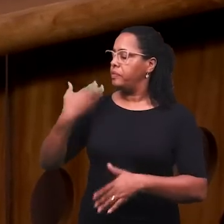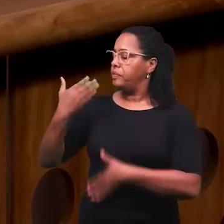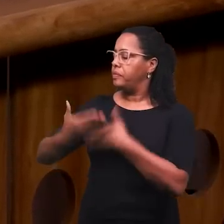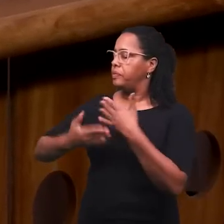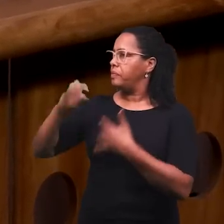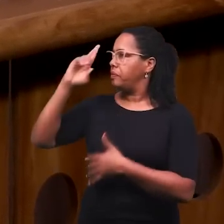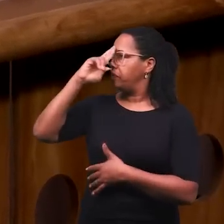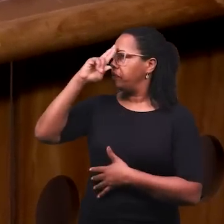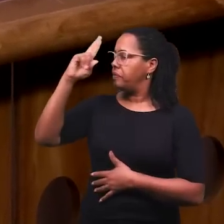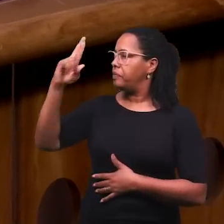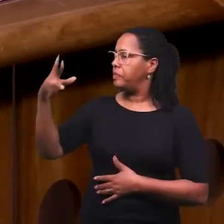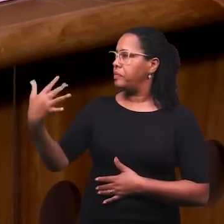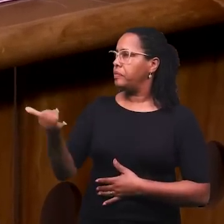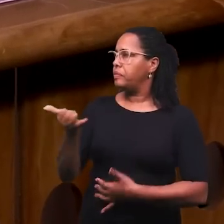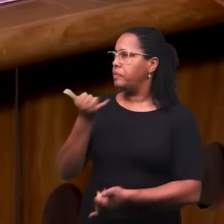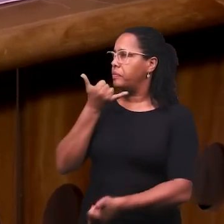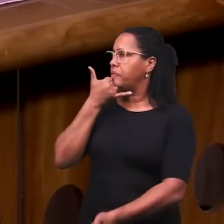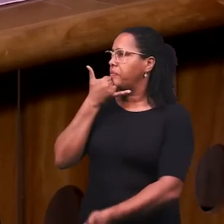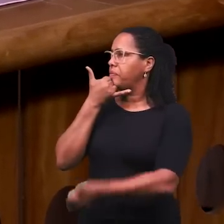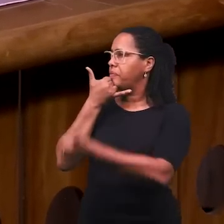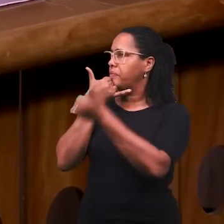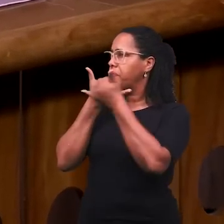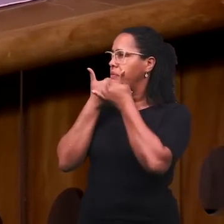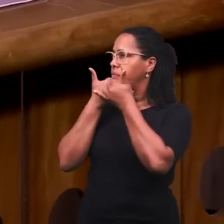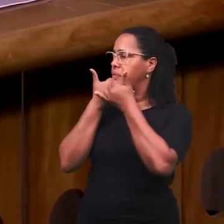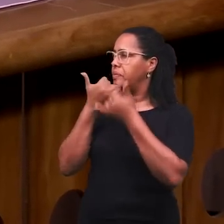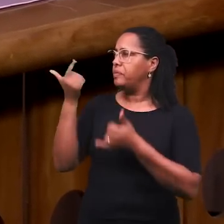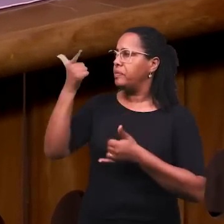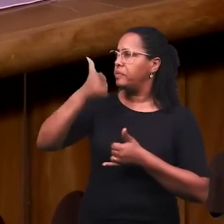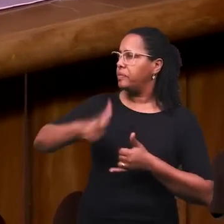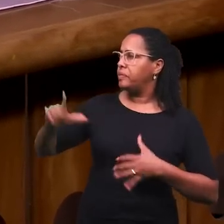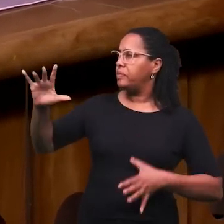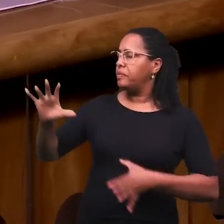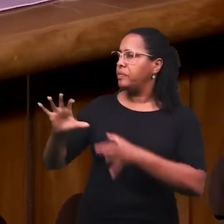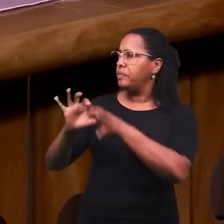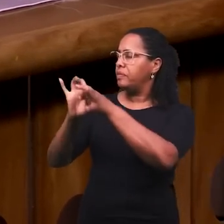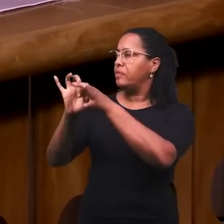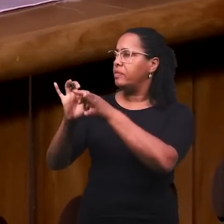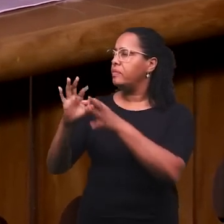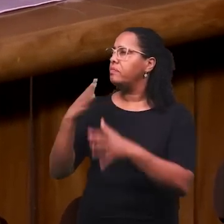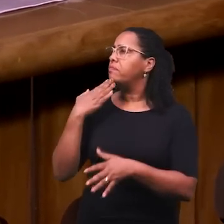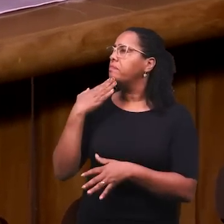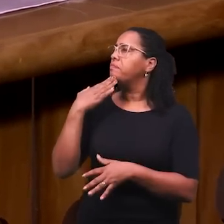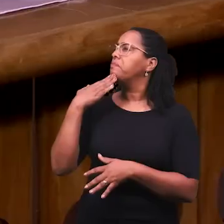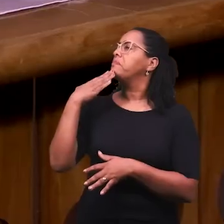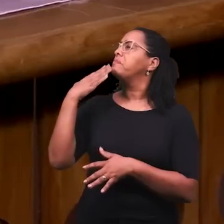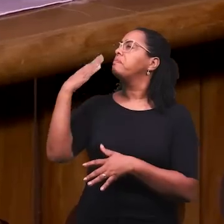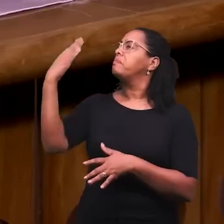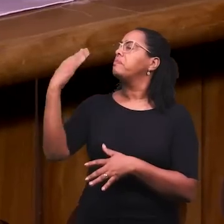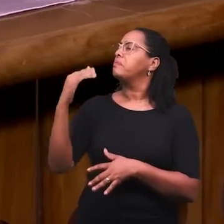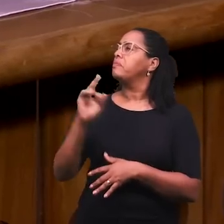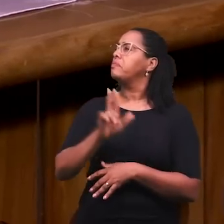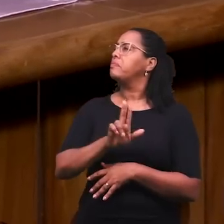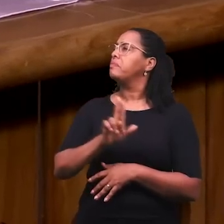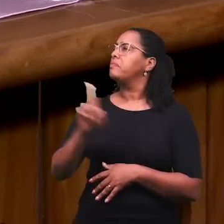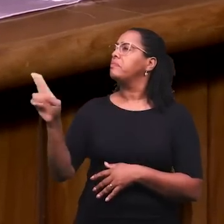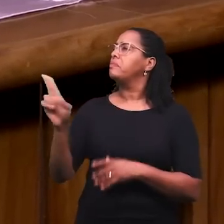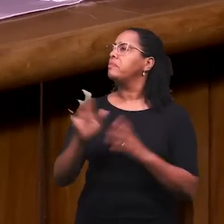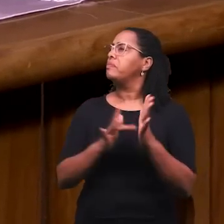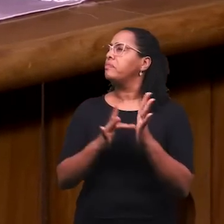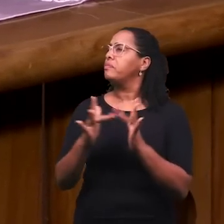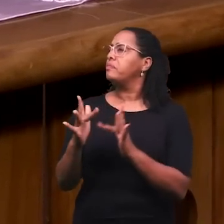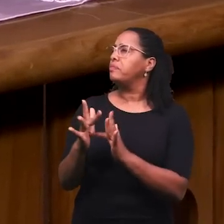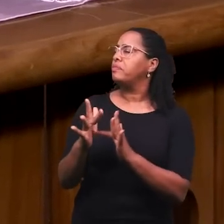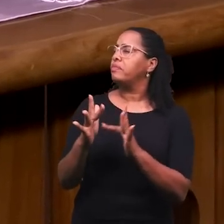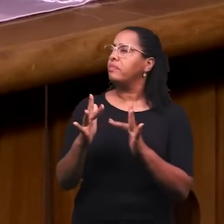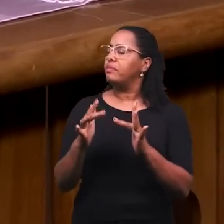maravilhosa presença. Senhor, perdoa-nos. Senhor, renova a comunhão. É o clamor que fazemos